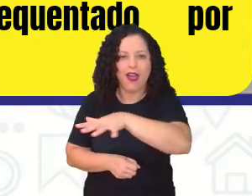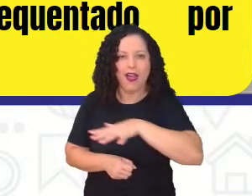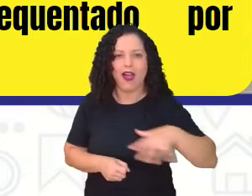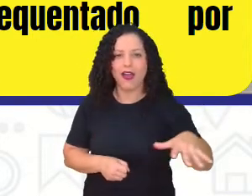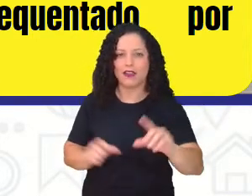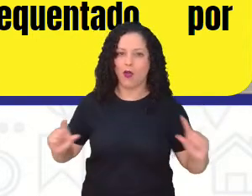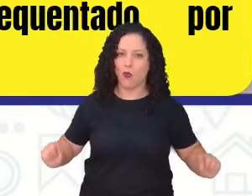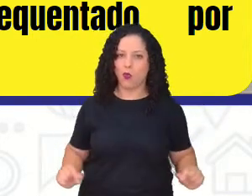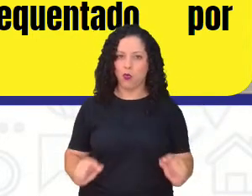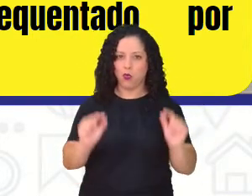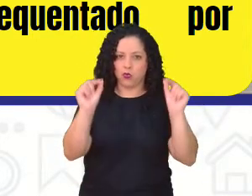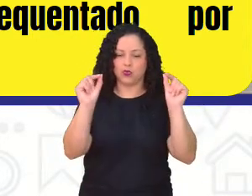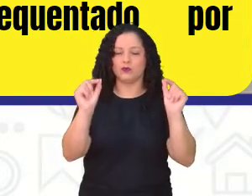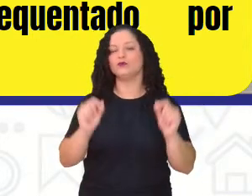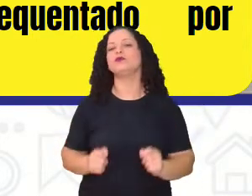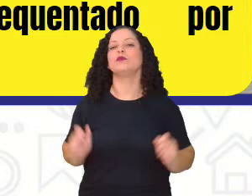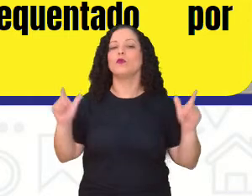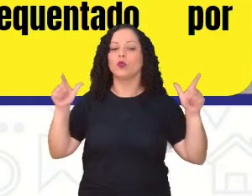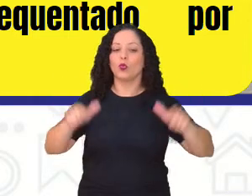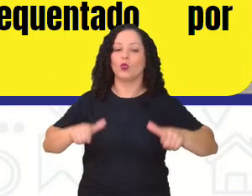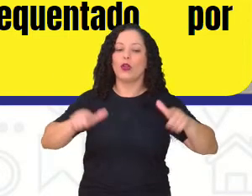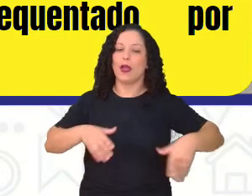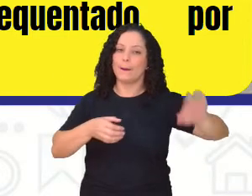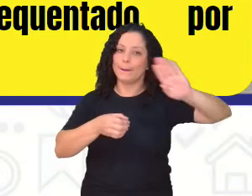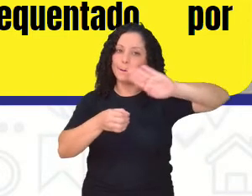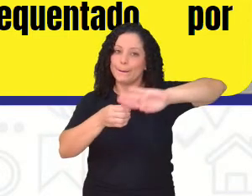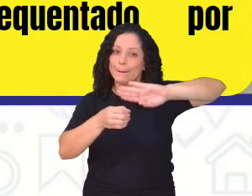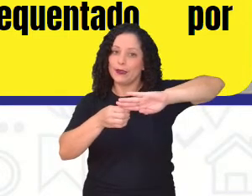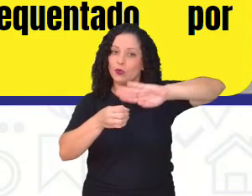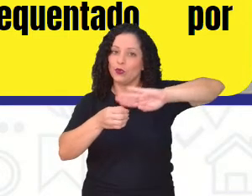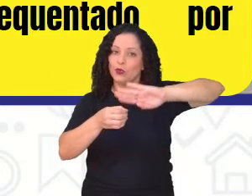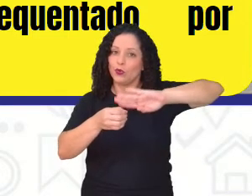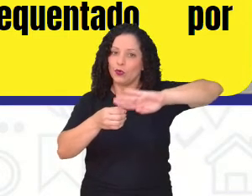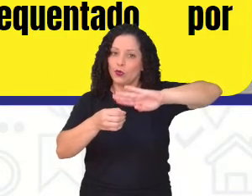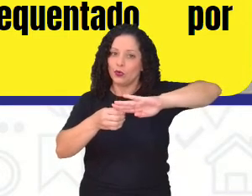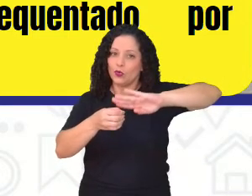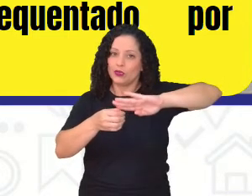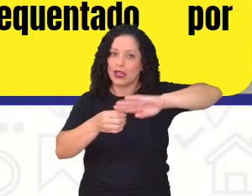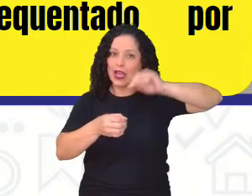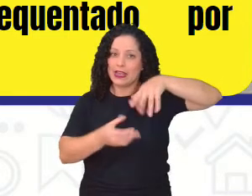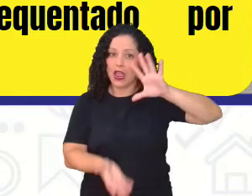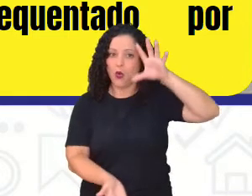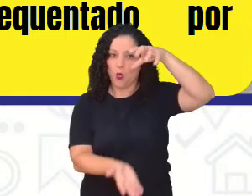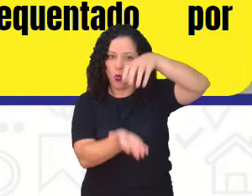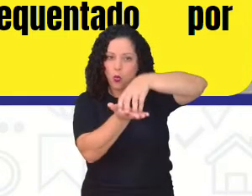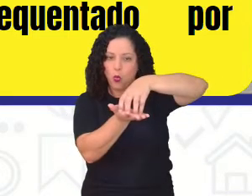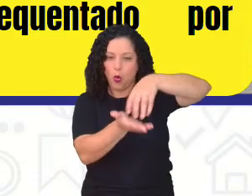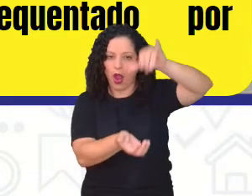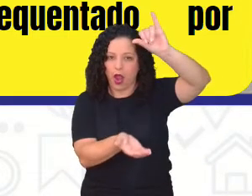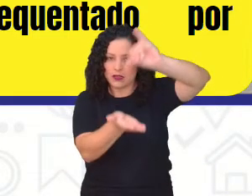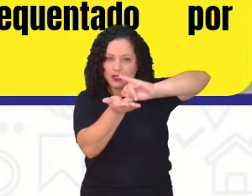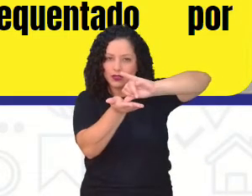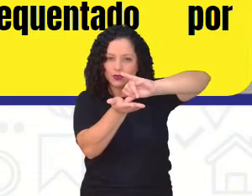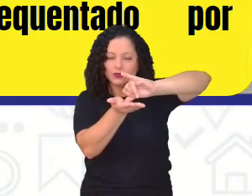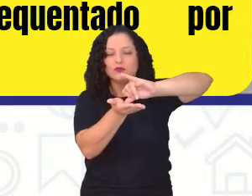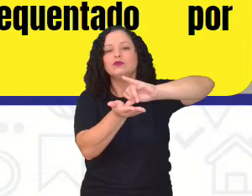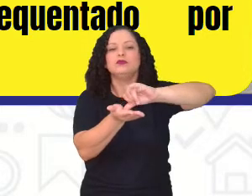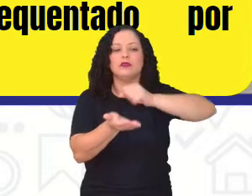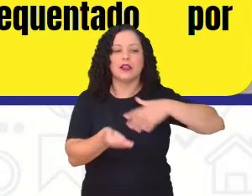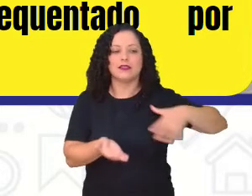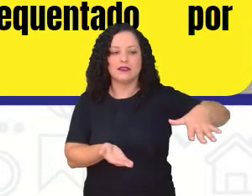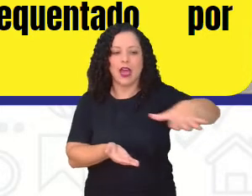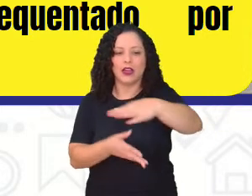pela localização geográfica, a região da Babilônia ela está praticamente no centro, né, das rotas de